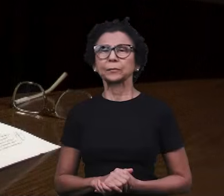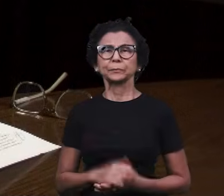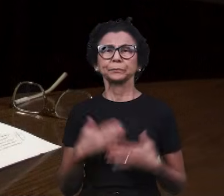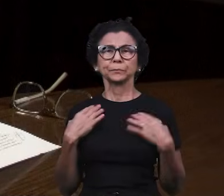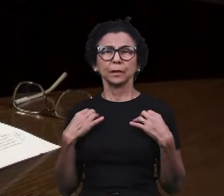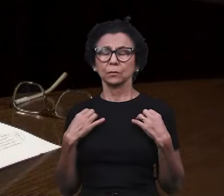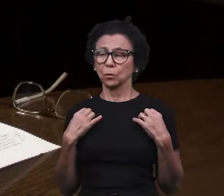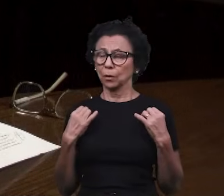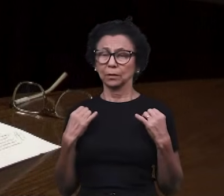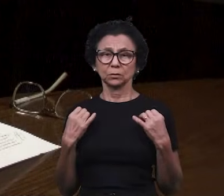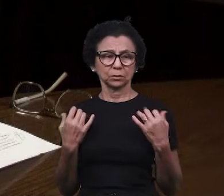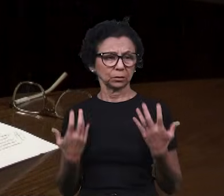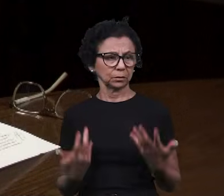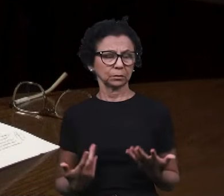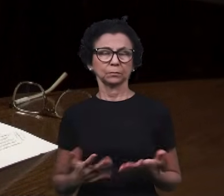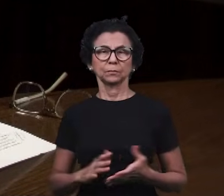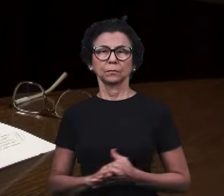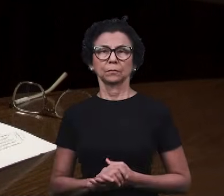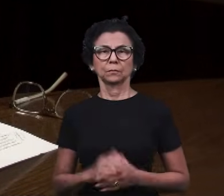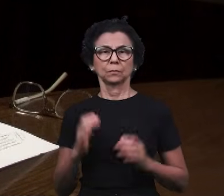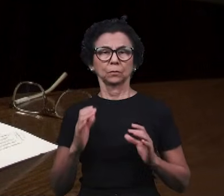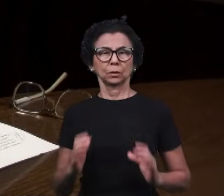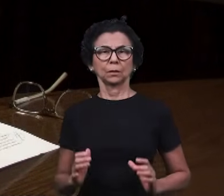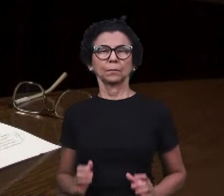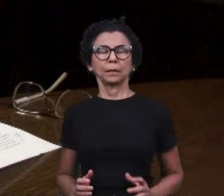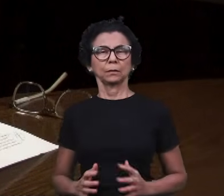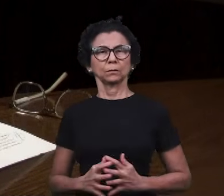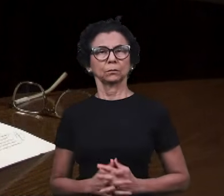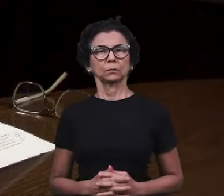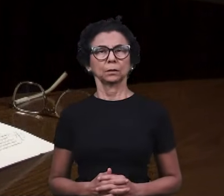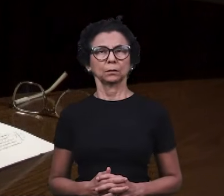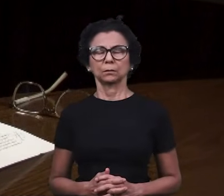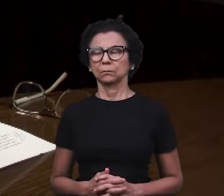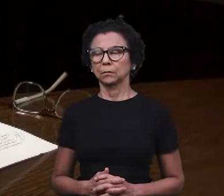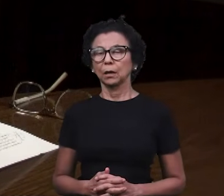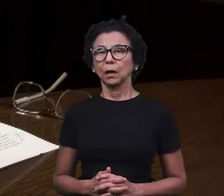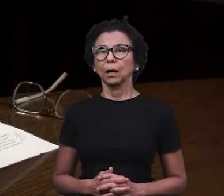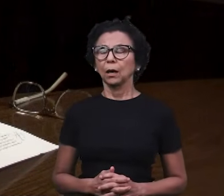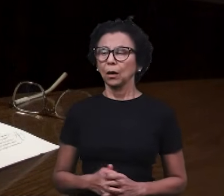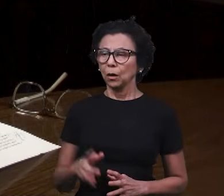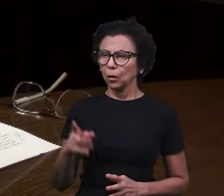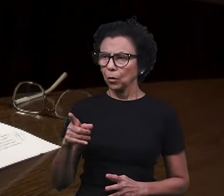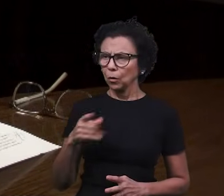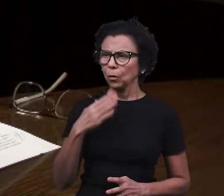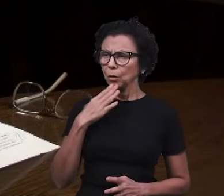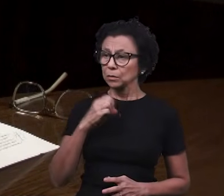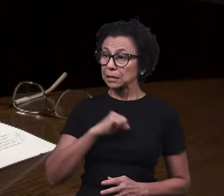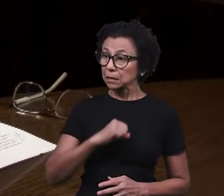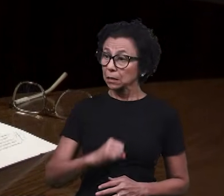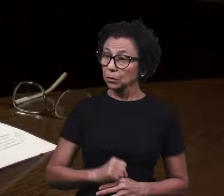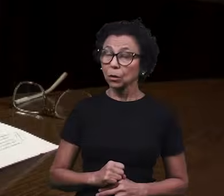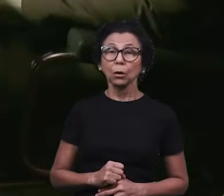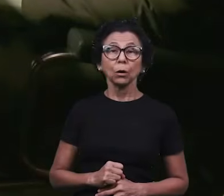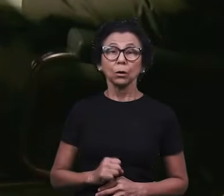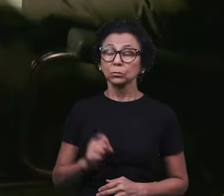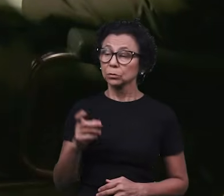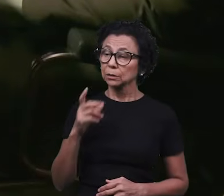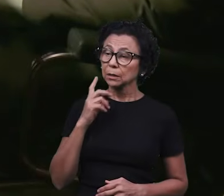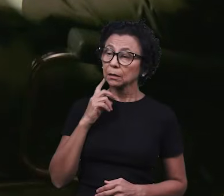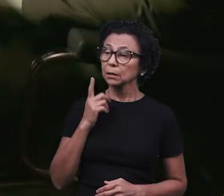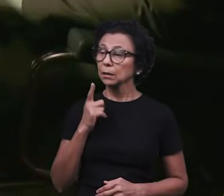as vestes, né, com a postura, com o ofício, não tinha dúvida. Ali vai um sacerdote. E o sangue. E o